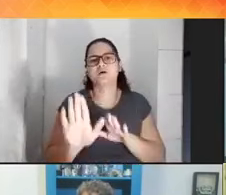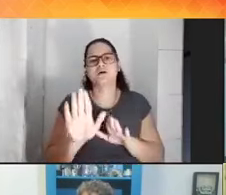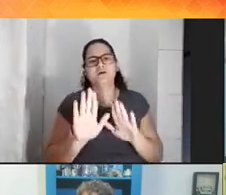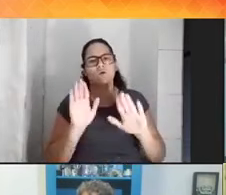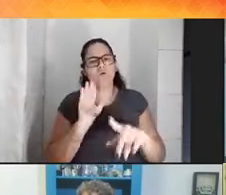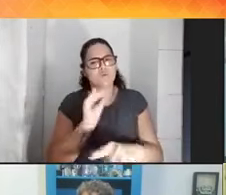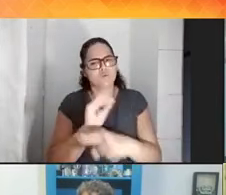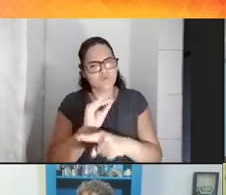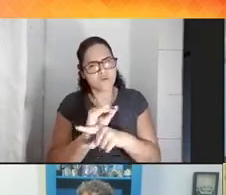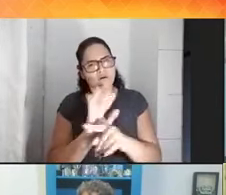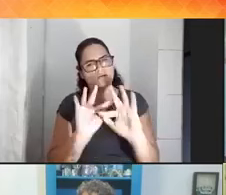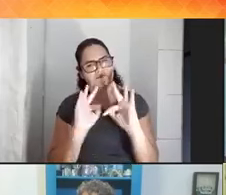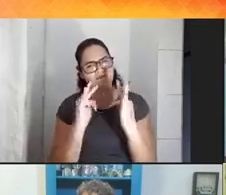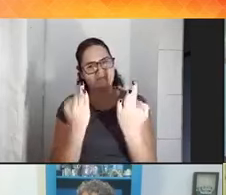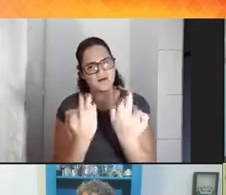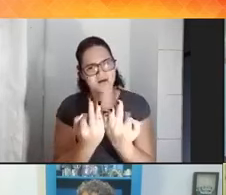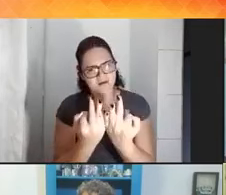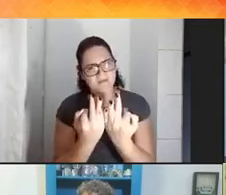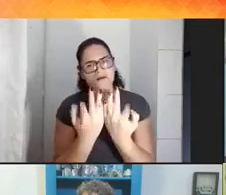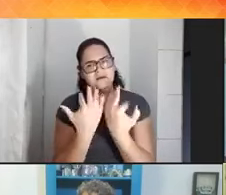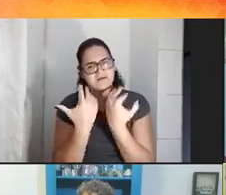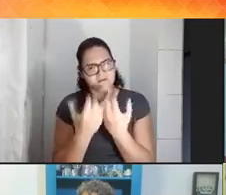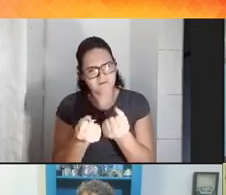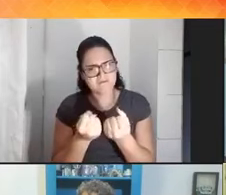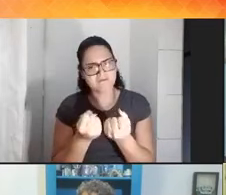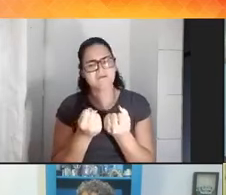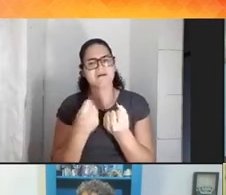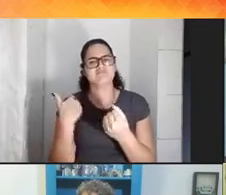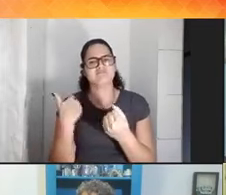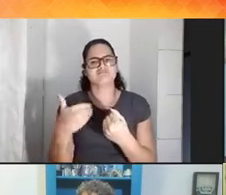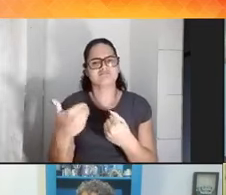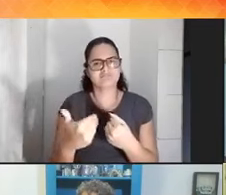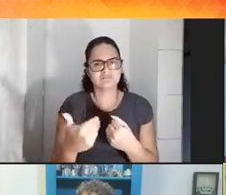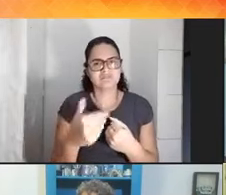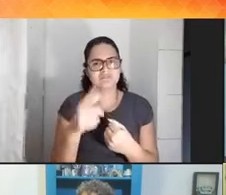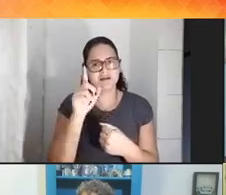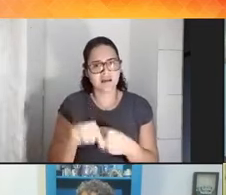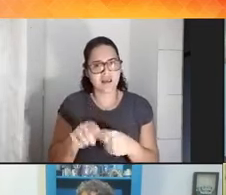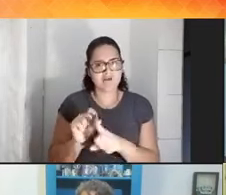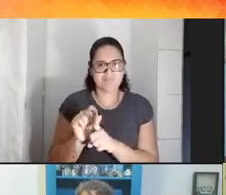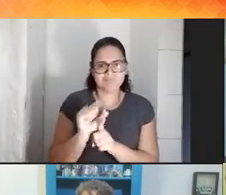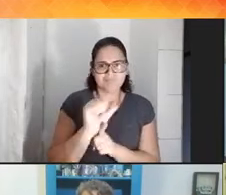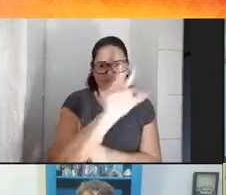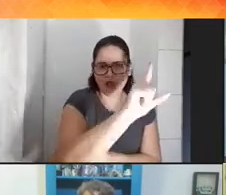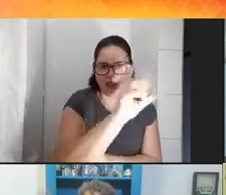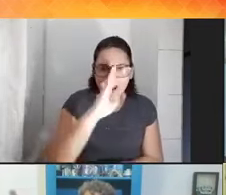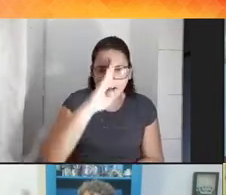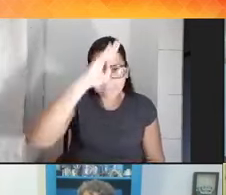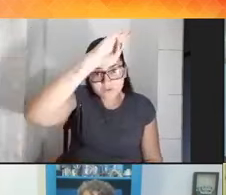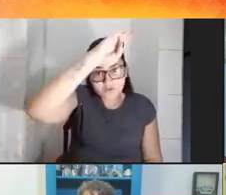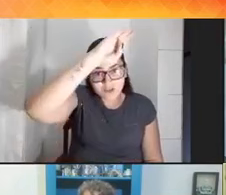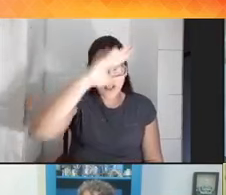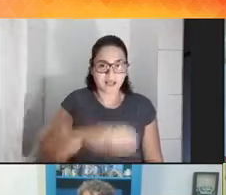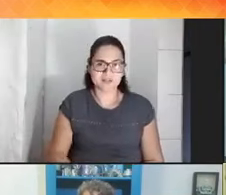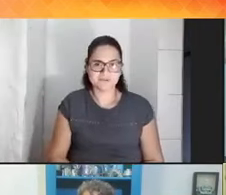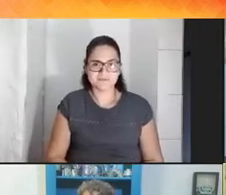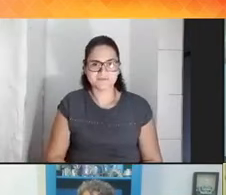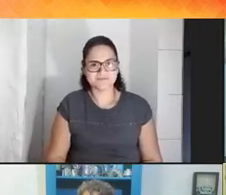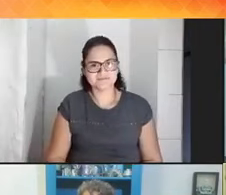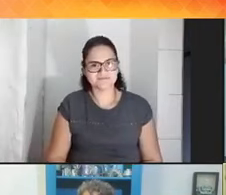família, e vamos que vamos, porque é fora Bolsonaro. Se a gente